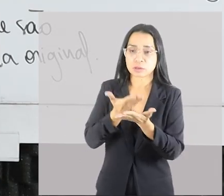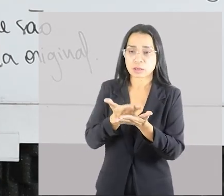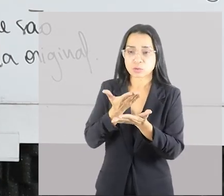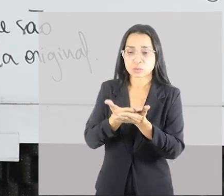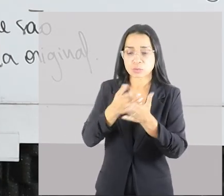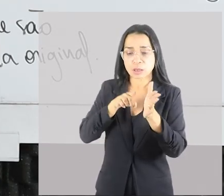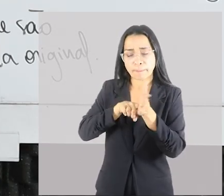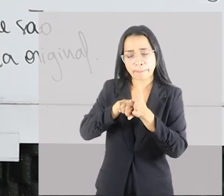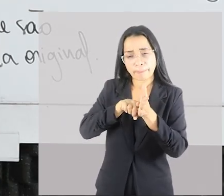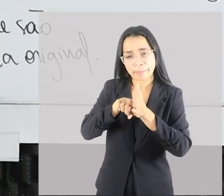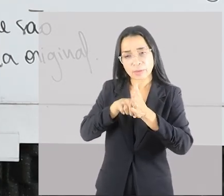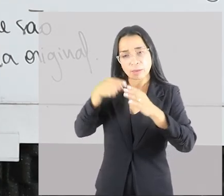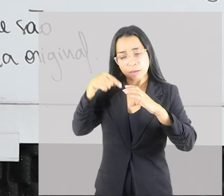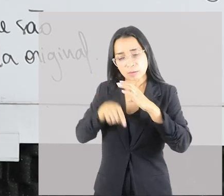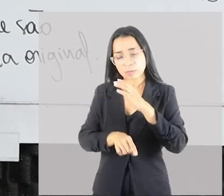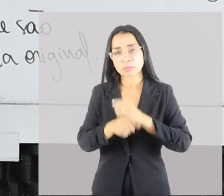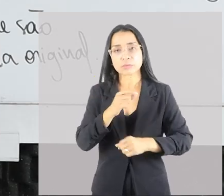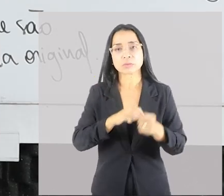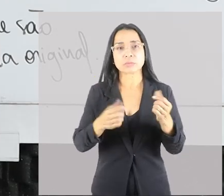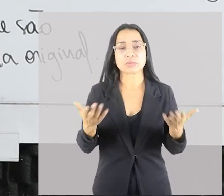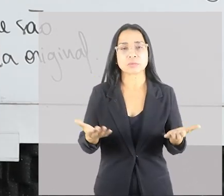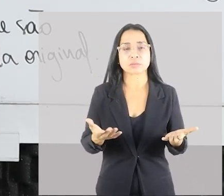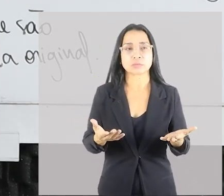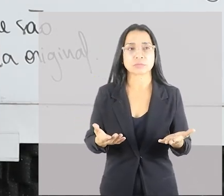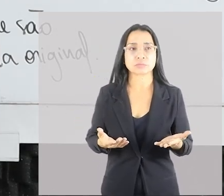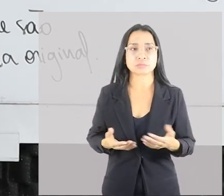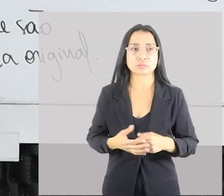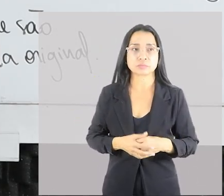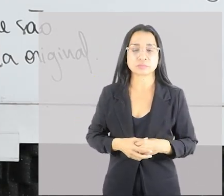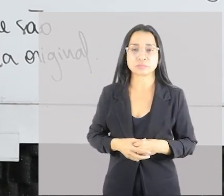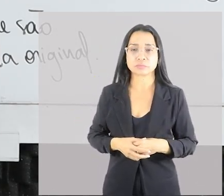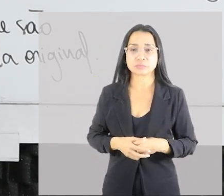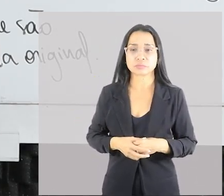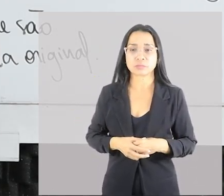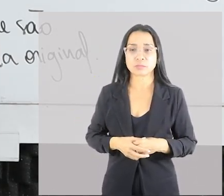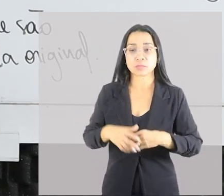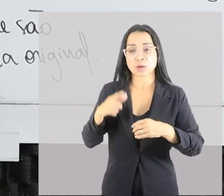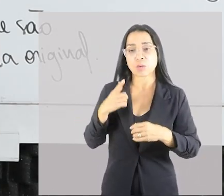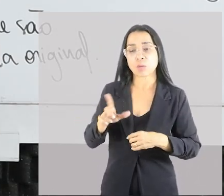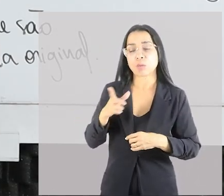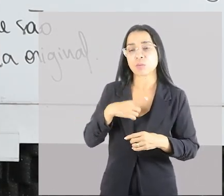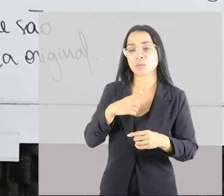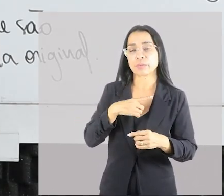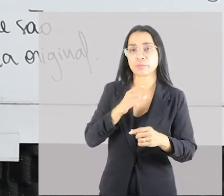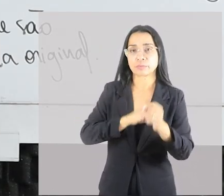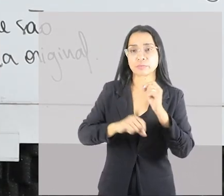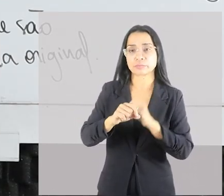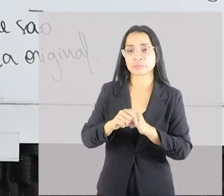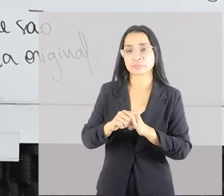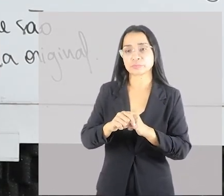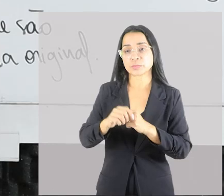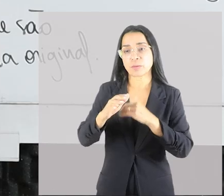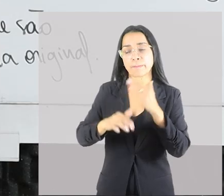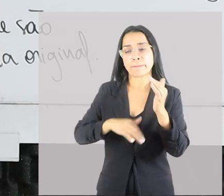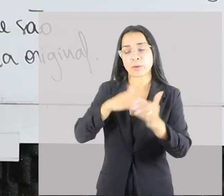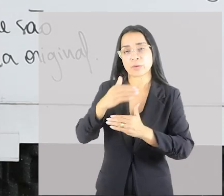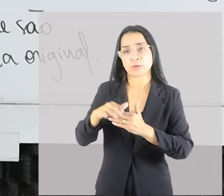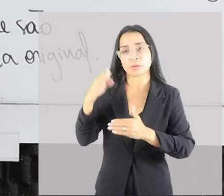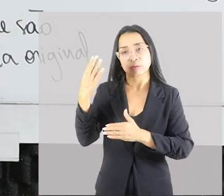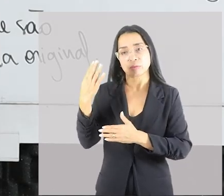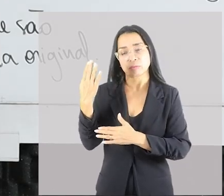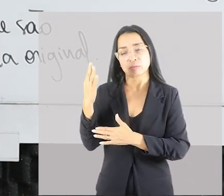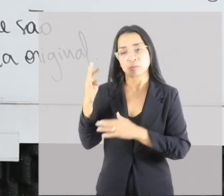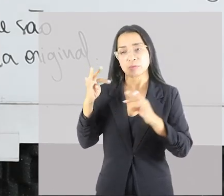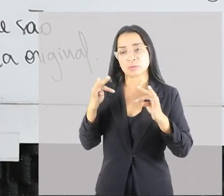bem formado também, tá certo? Bora lá. Aqui embaixo eu coloquei para vocês mais um processo, que é o processo